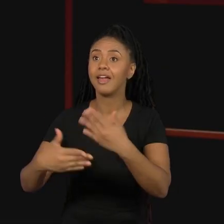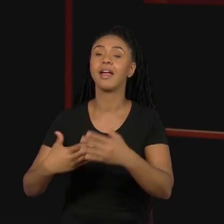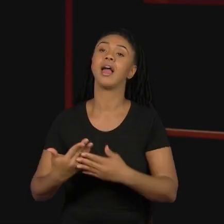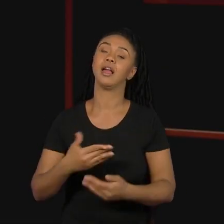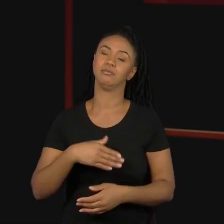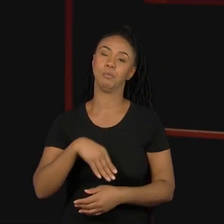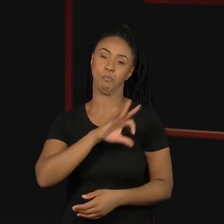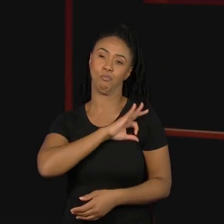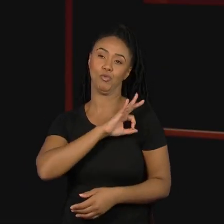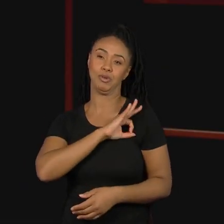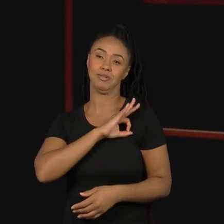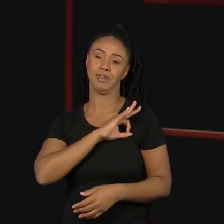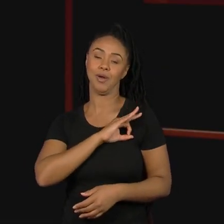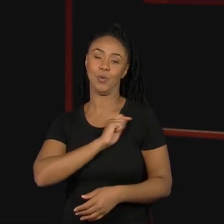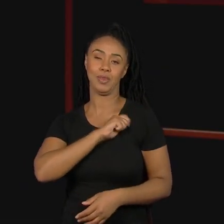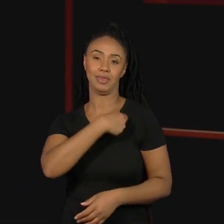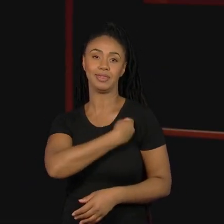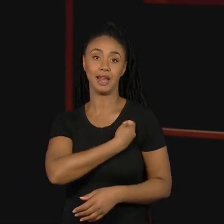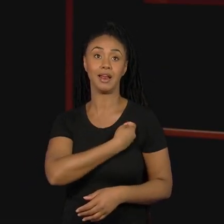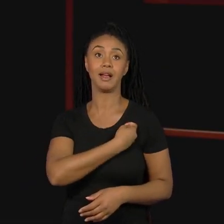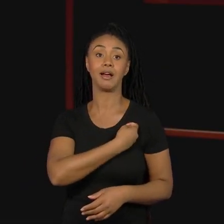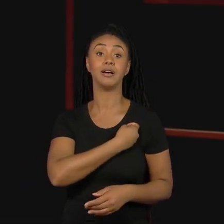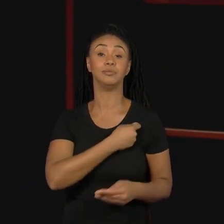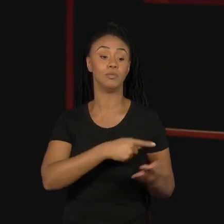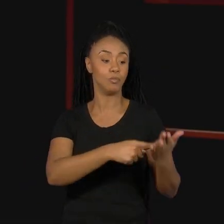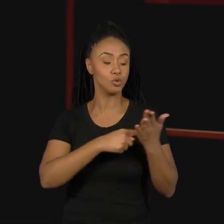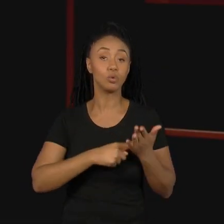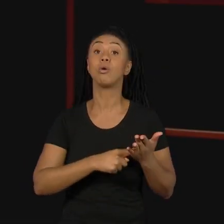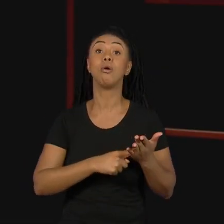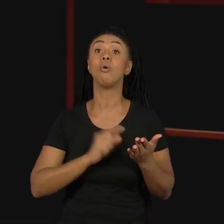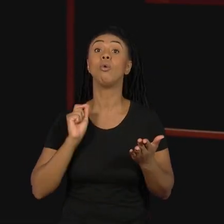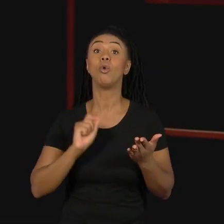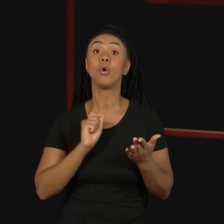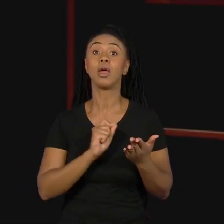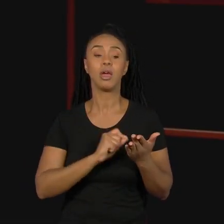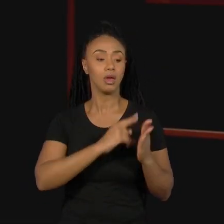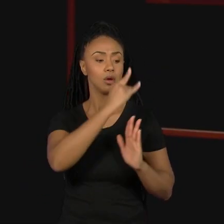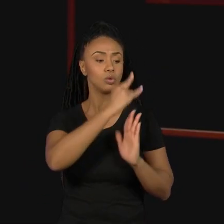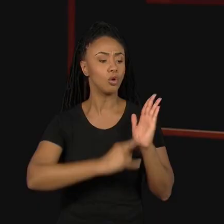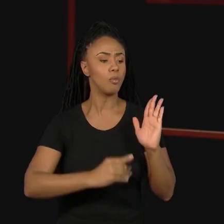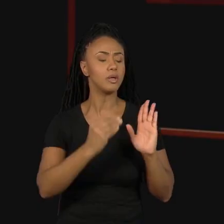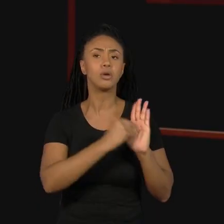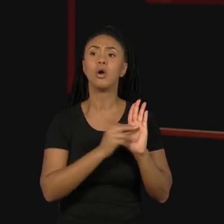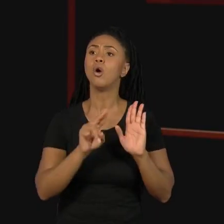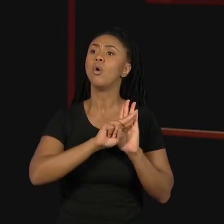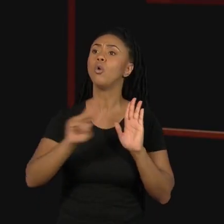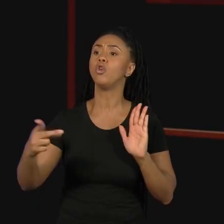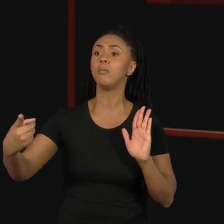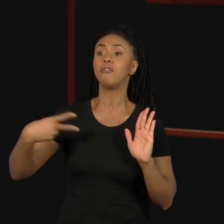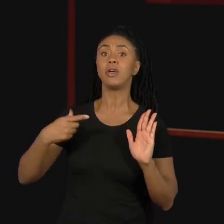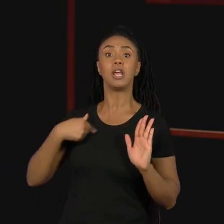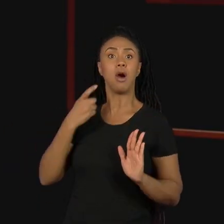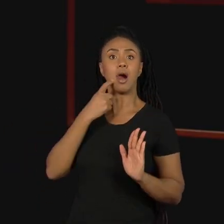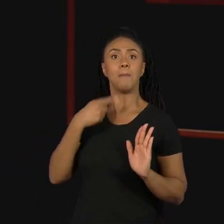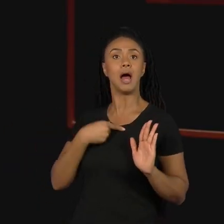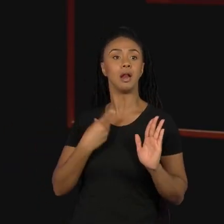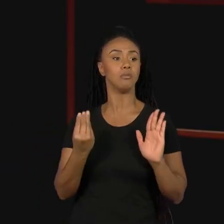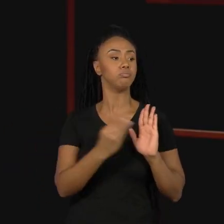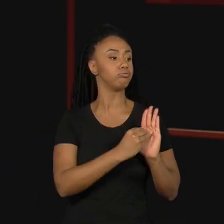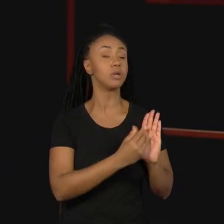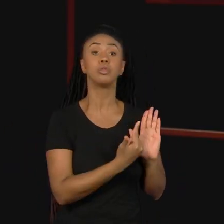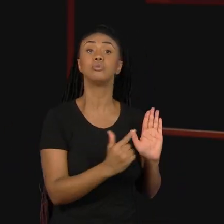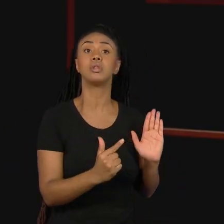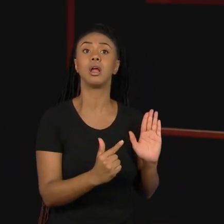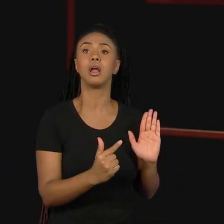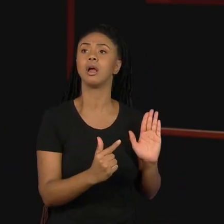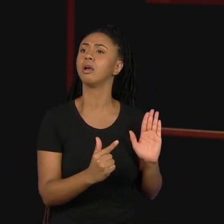delegado mostrou uma falha no processo, não tinha o nome de quem tinha me prendido. Então, se ninguém me prendeu, eu não podia estar